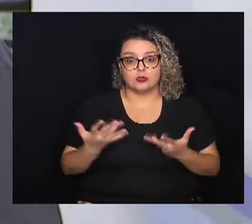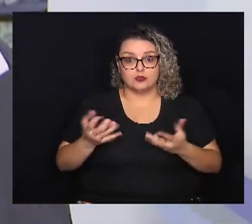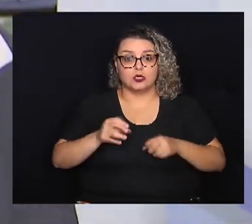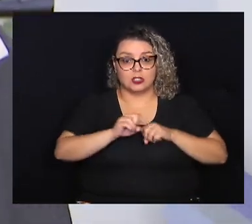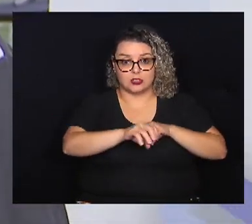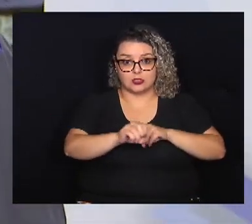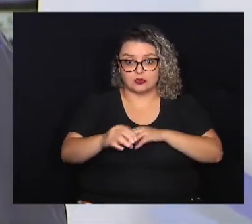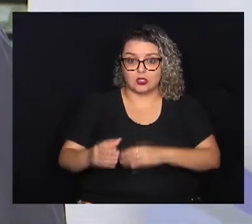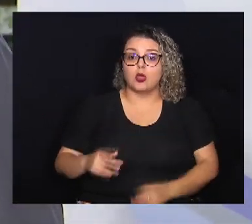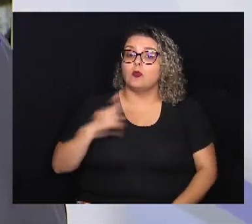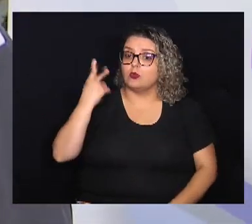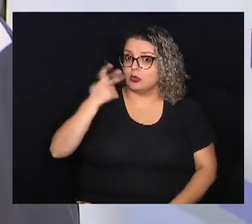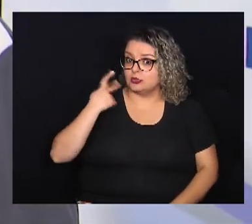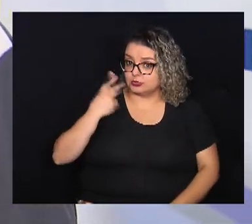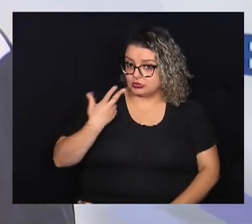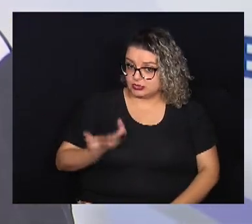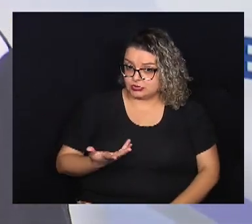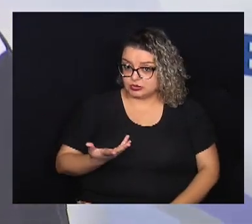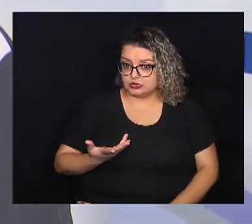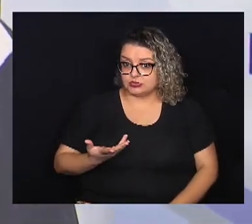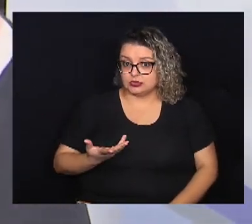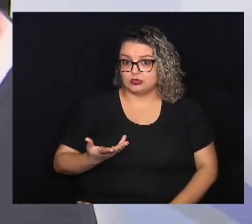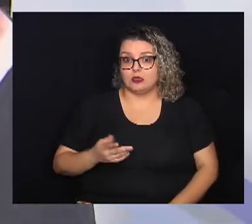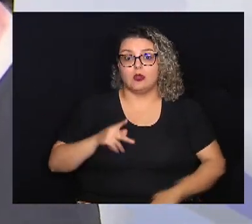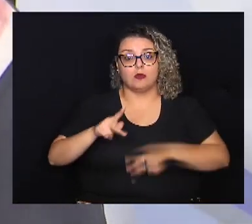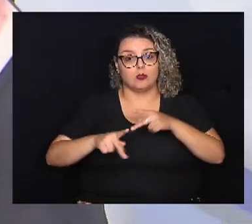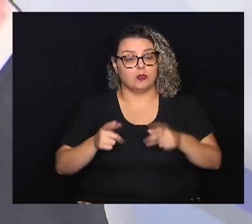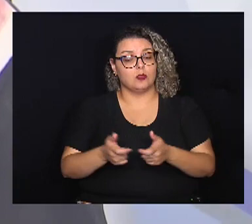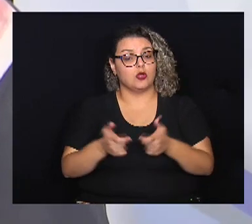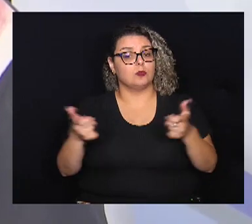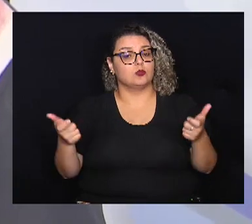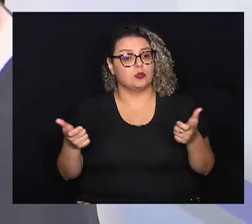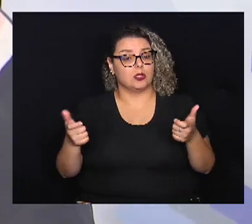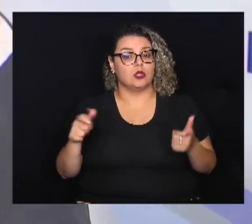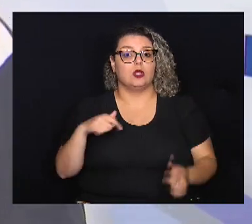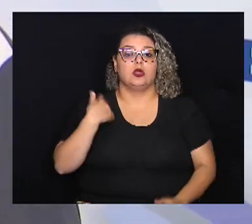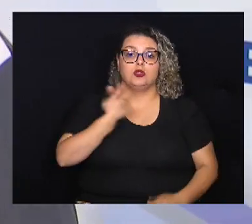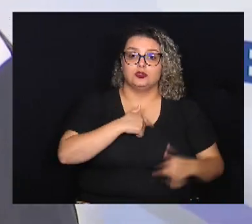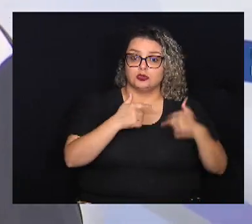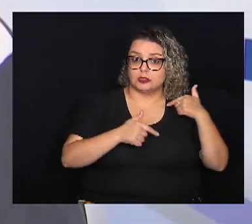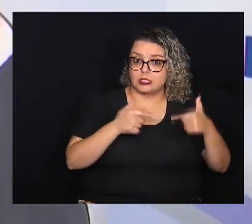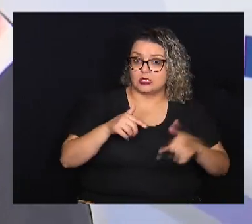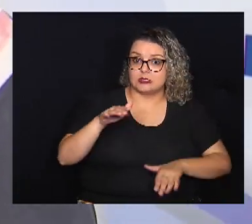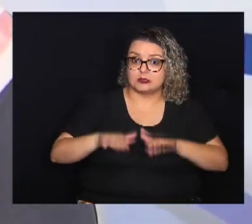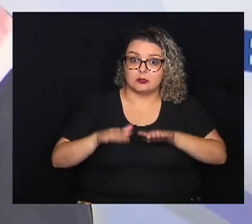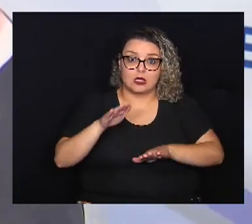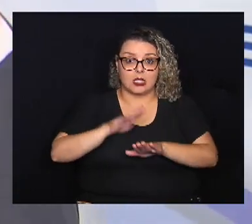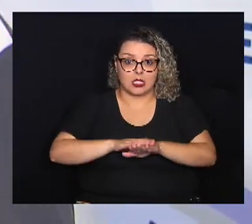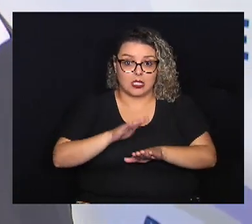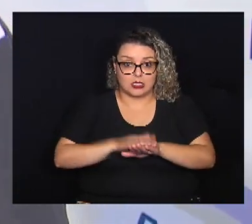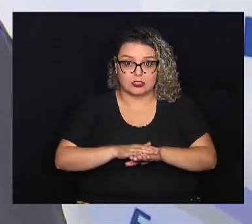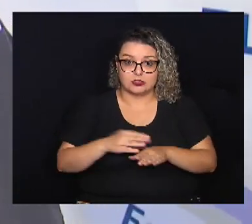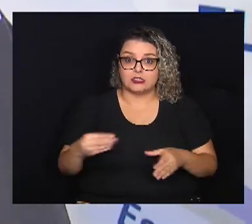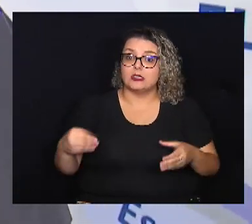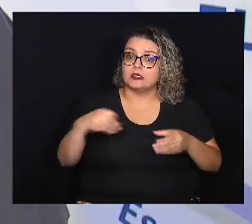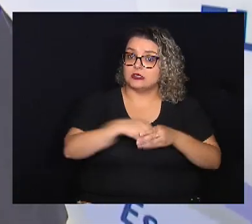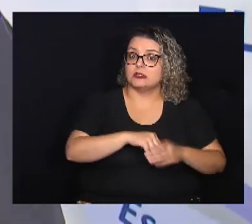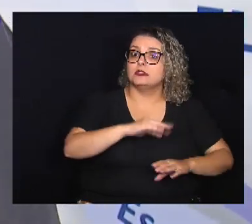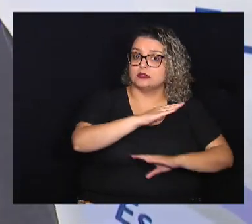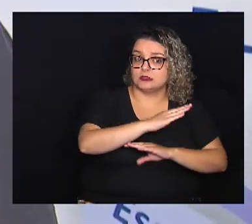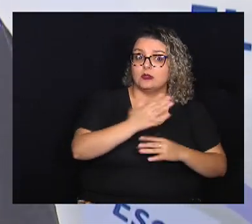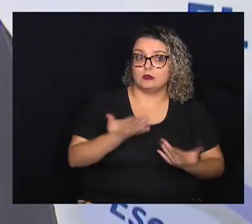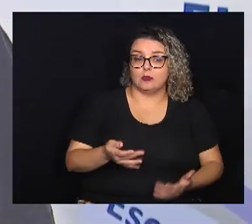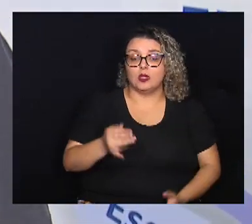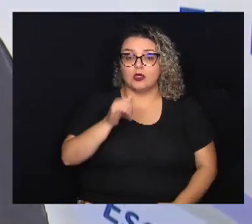política para um público maior A gente trabalha as ações lá dentro da Câmara por